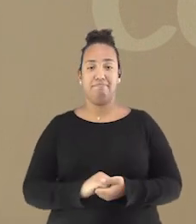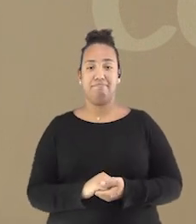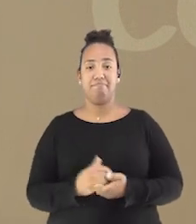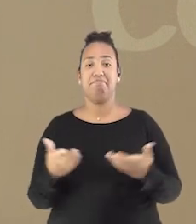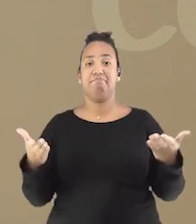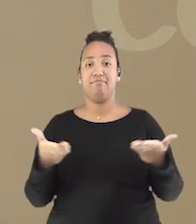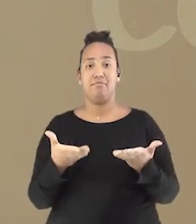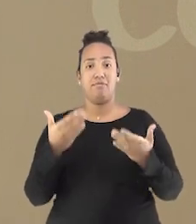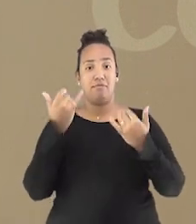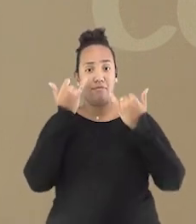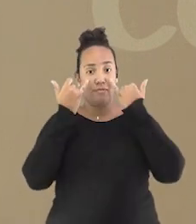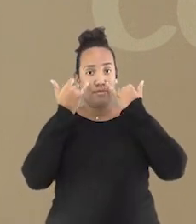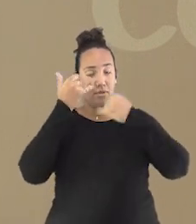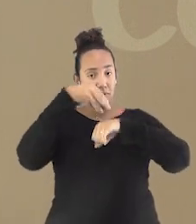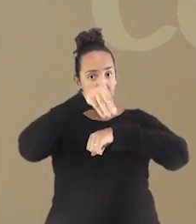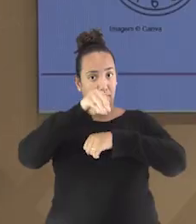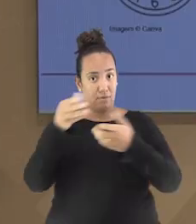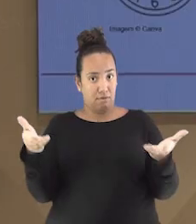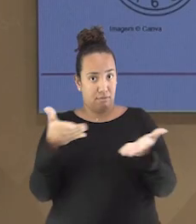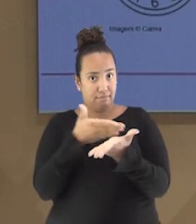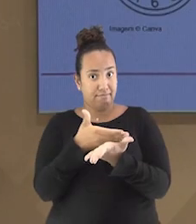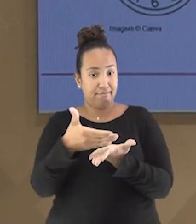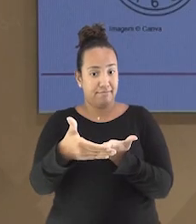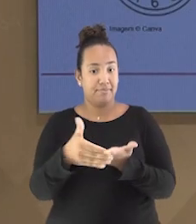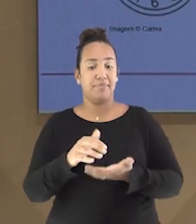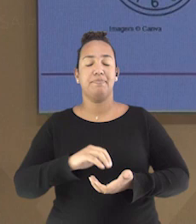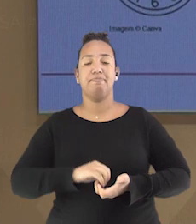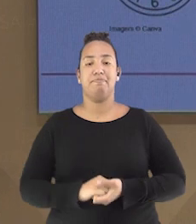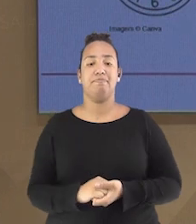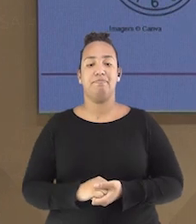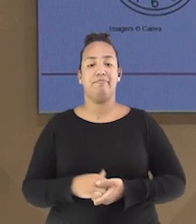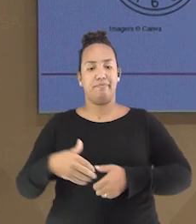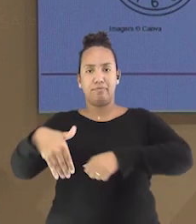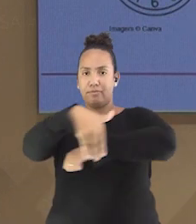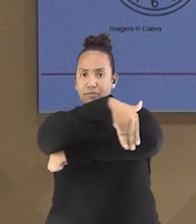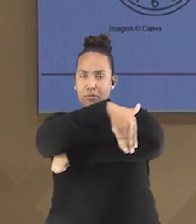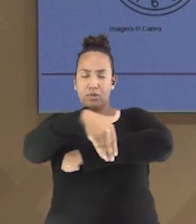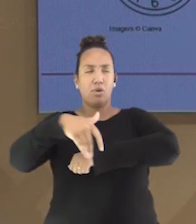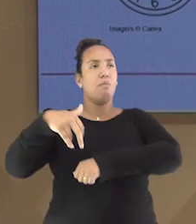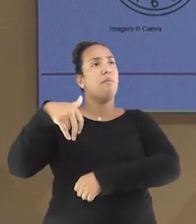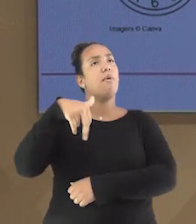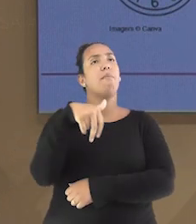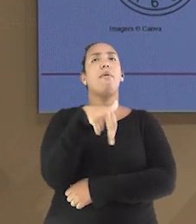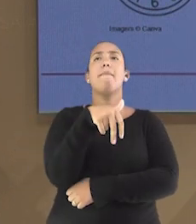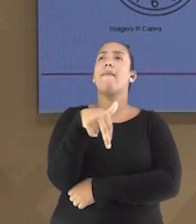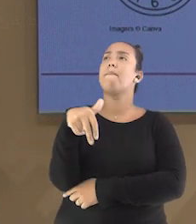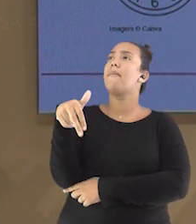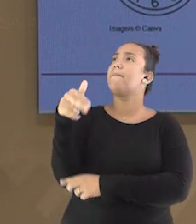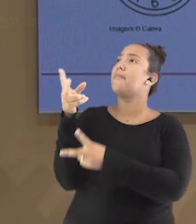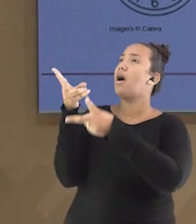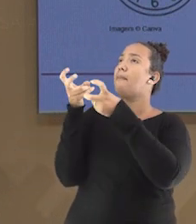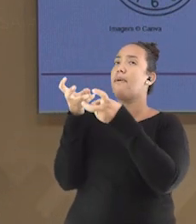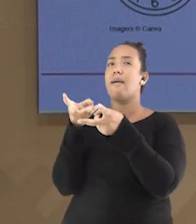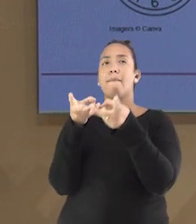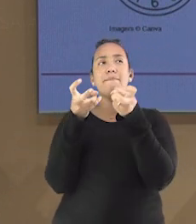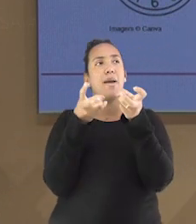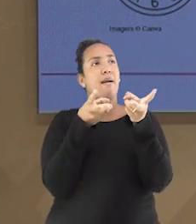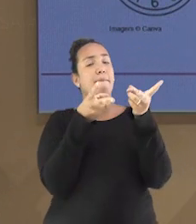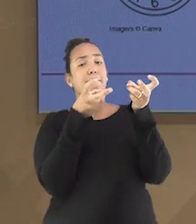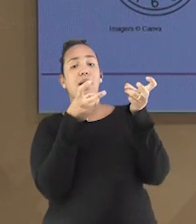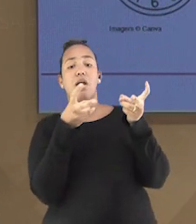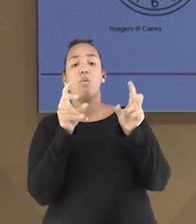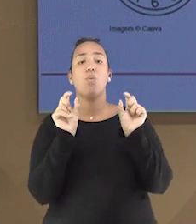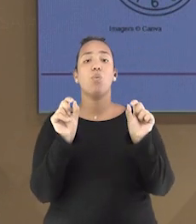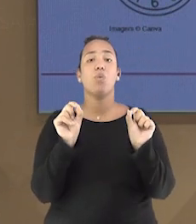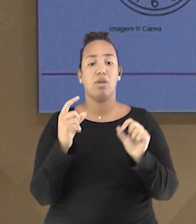as informações, vamos começar? Quando andamos pela rua e começamos a observar ao nosso redor, percebemos a